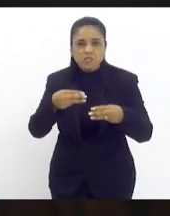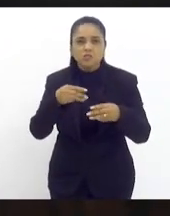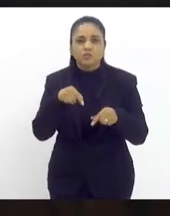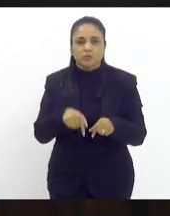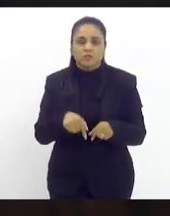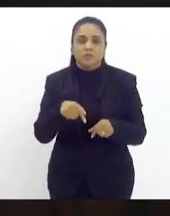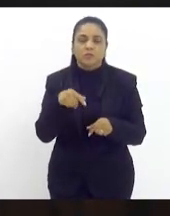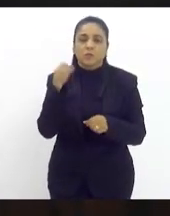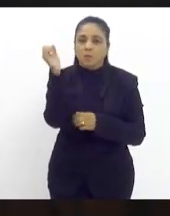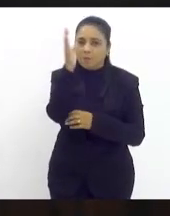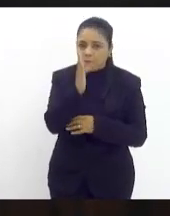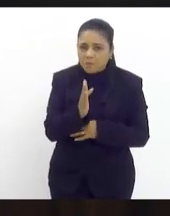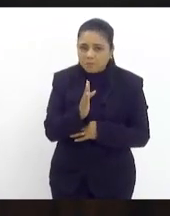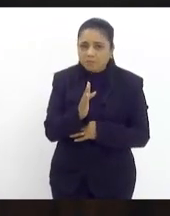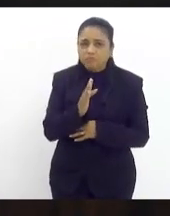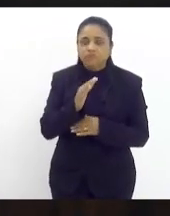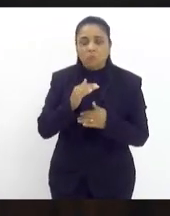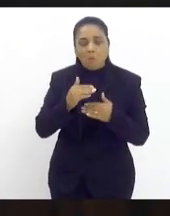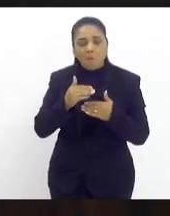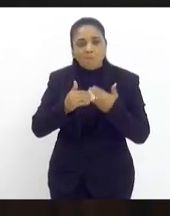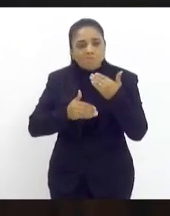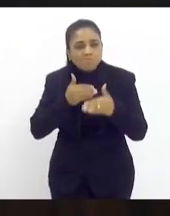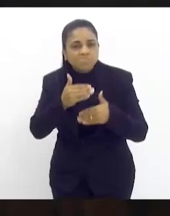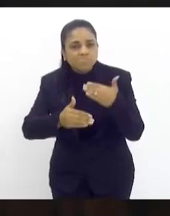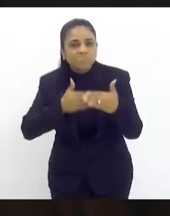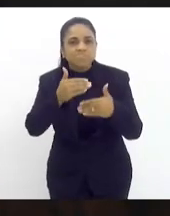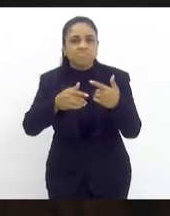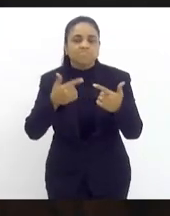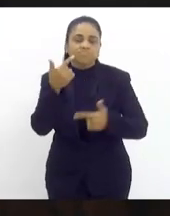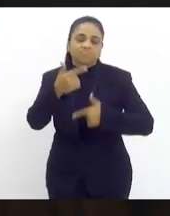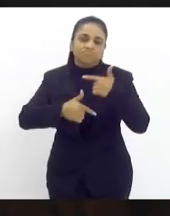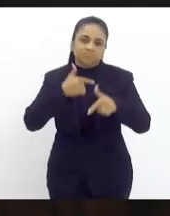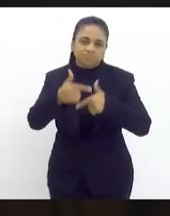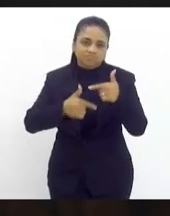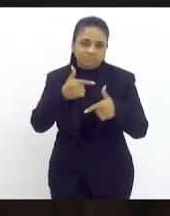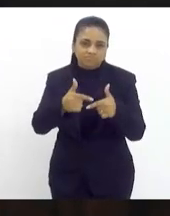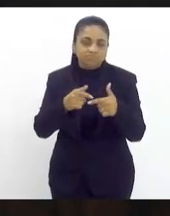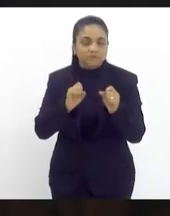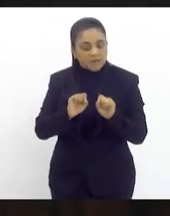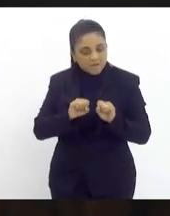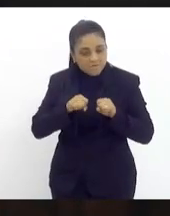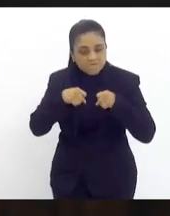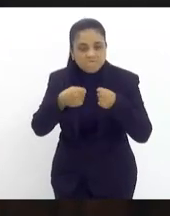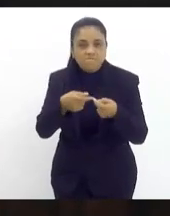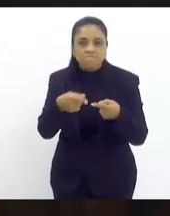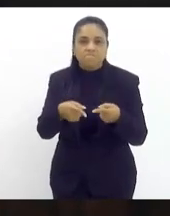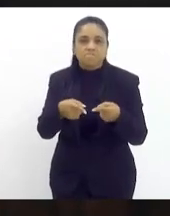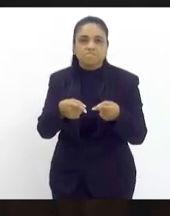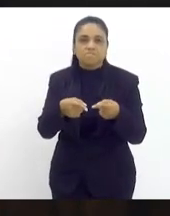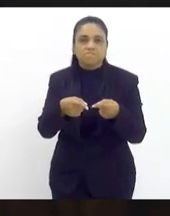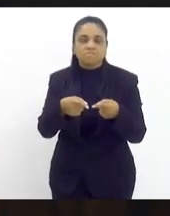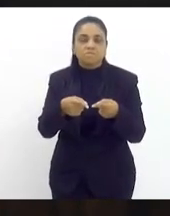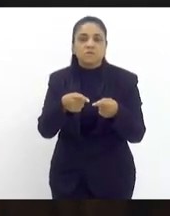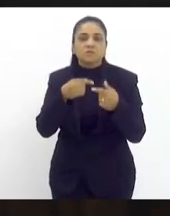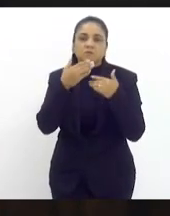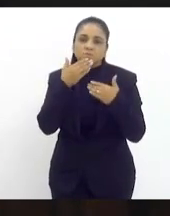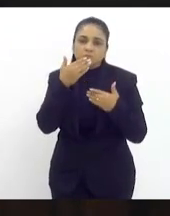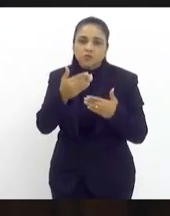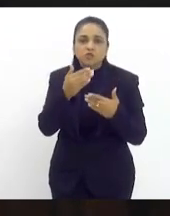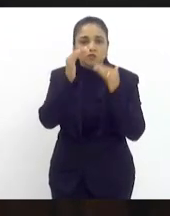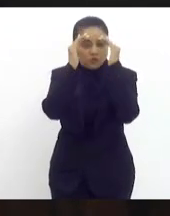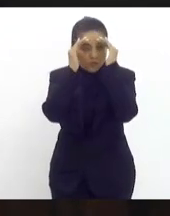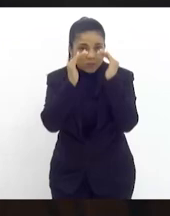da gente começar a fazer uma força tarefa para de fato enfrentar isso e pedir com todos eles respeito